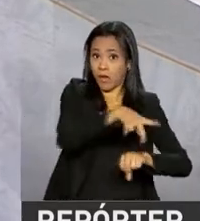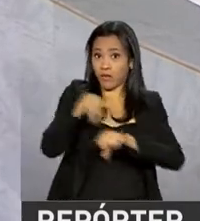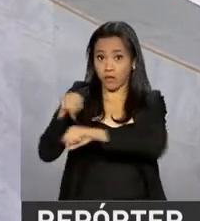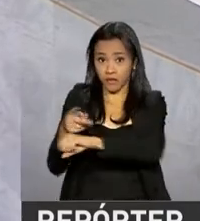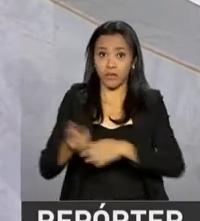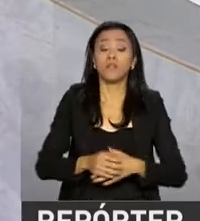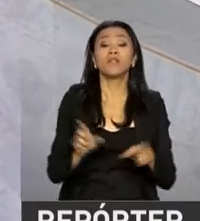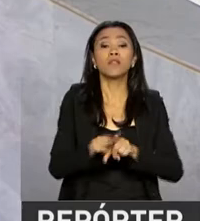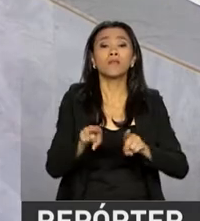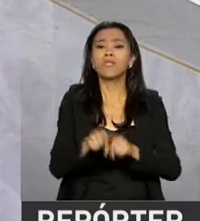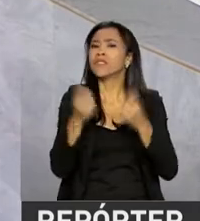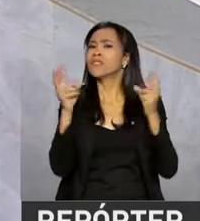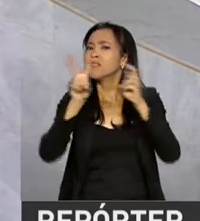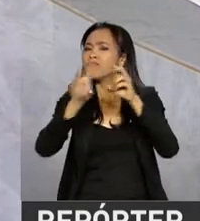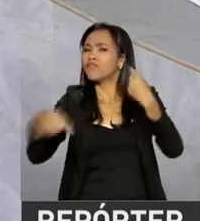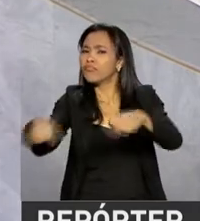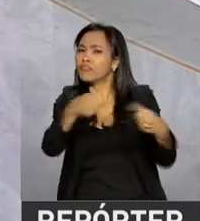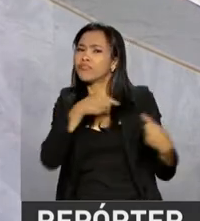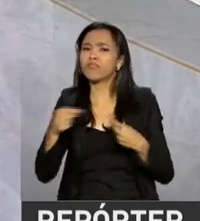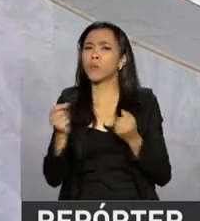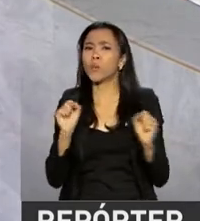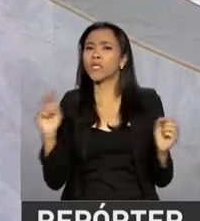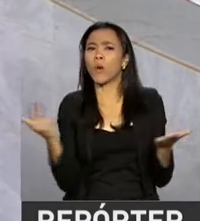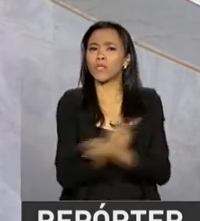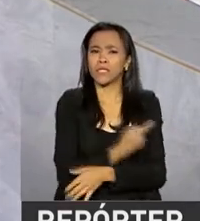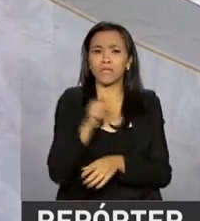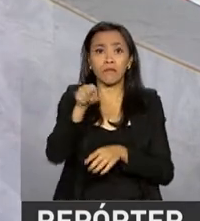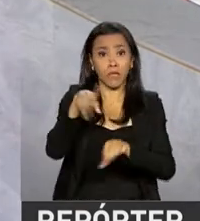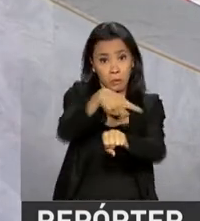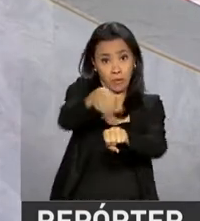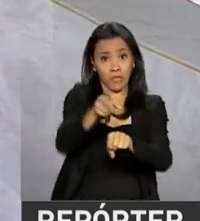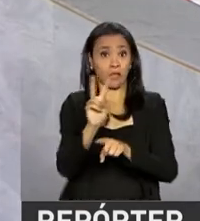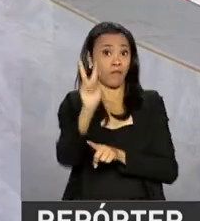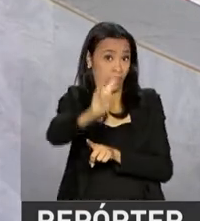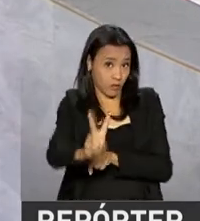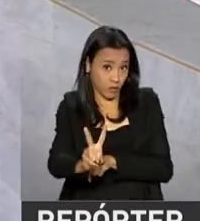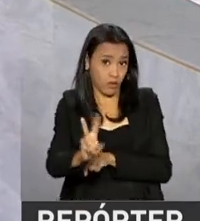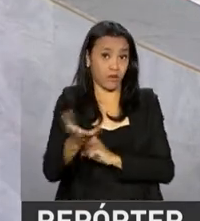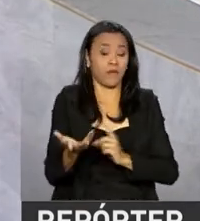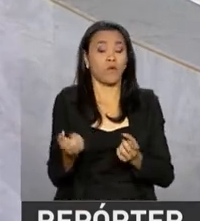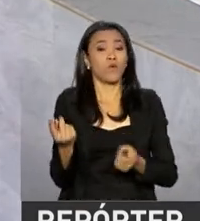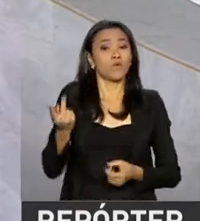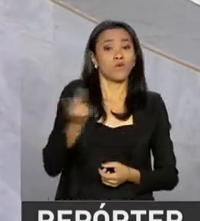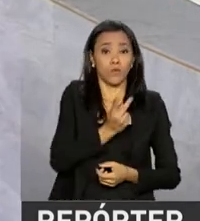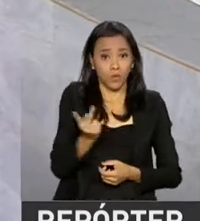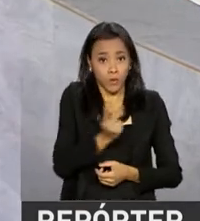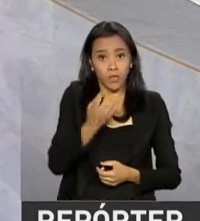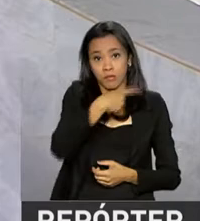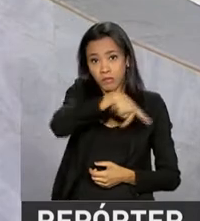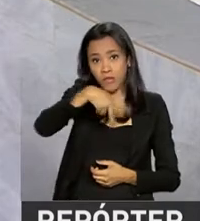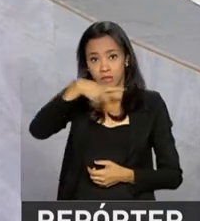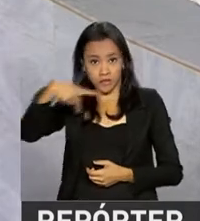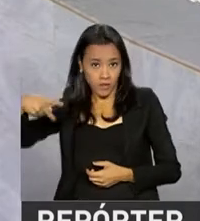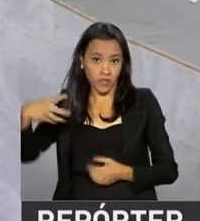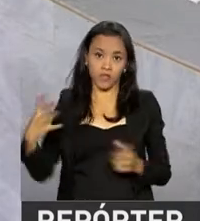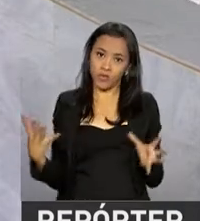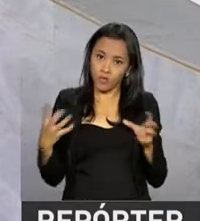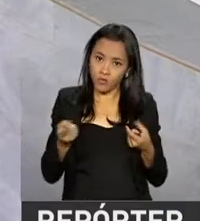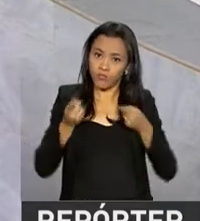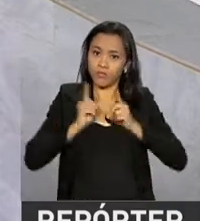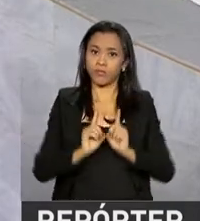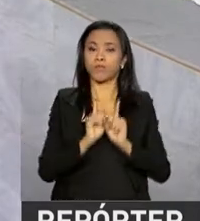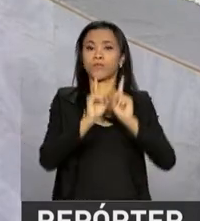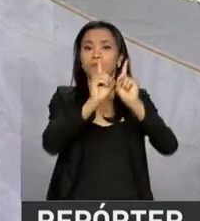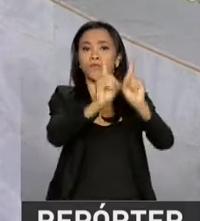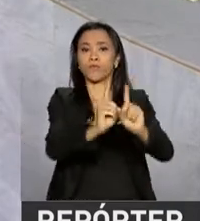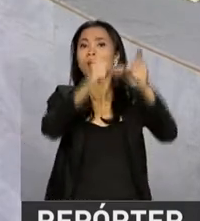também a situação da venezuela no início da tarde vai os dois presidentes seguem para o palácio do itamaraty onde